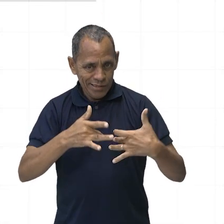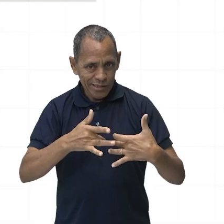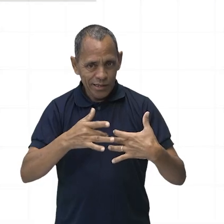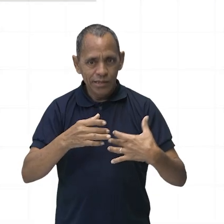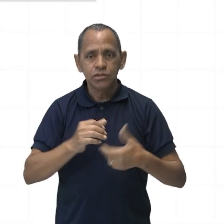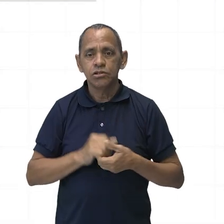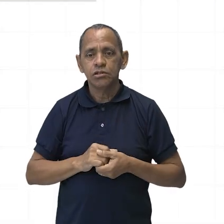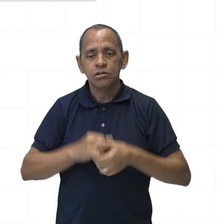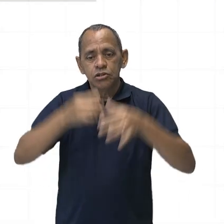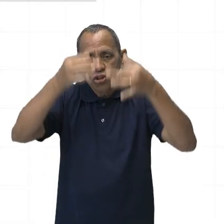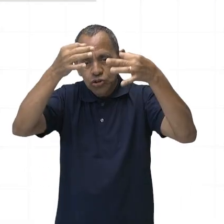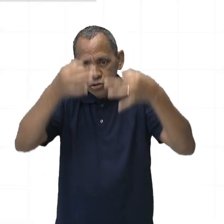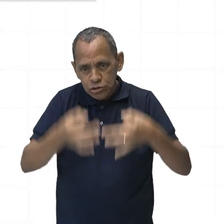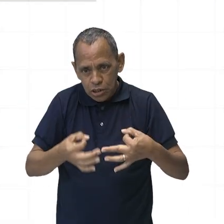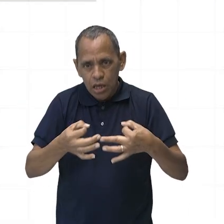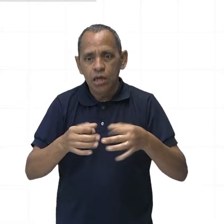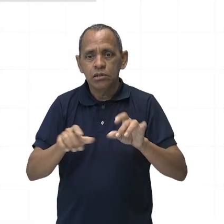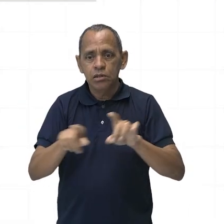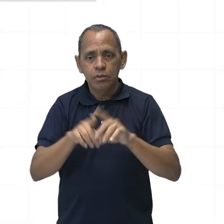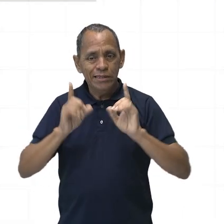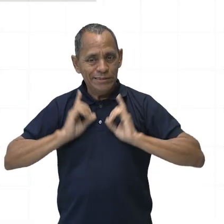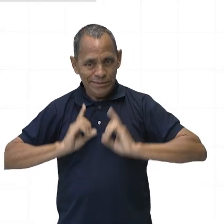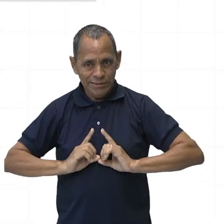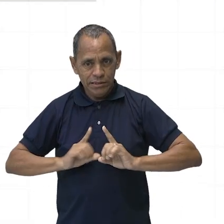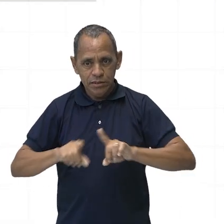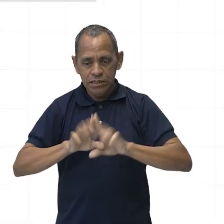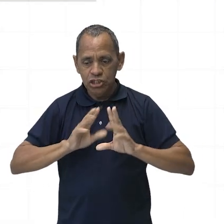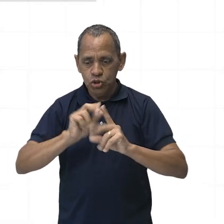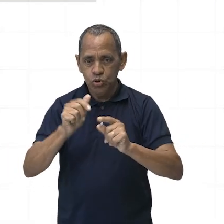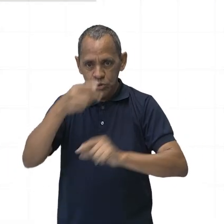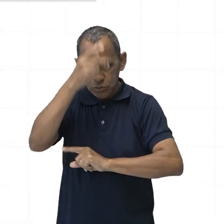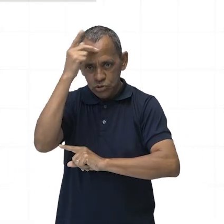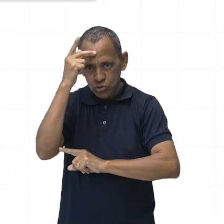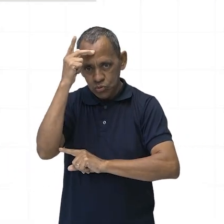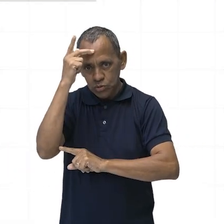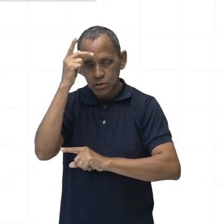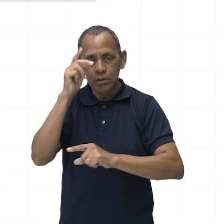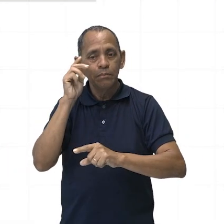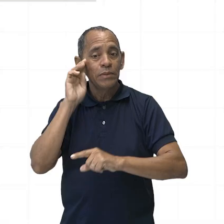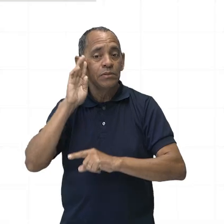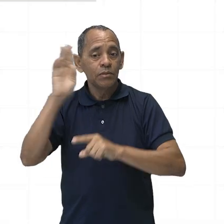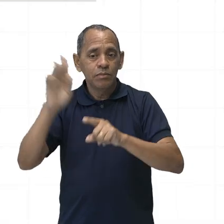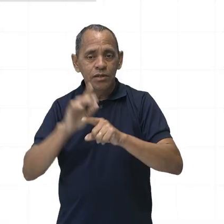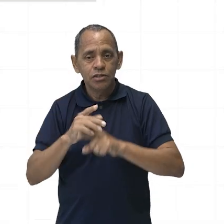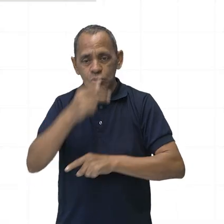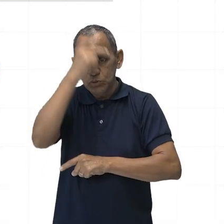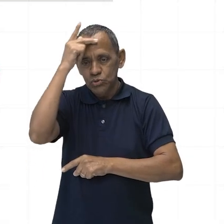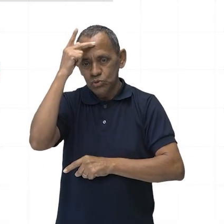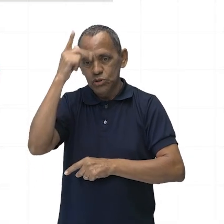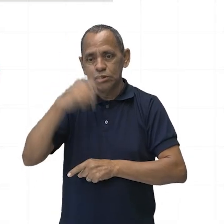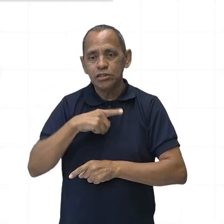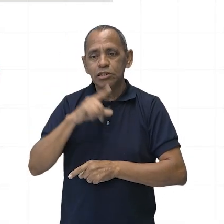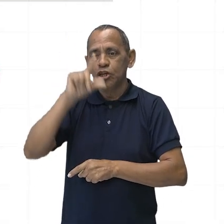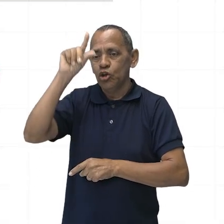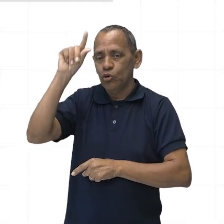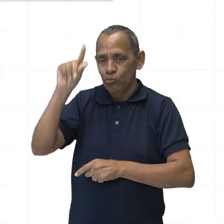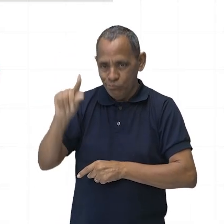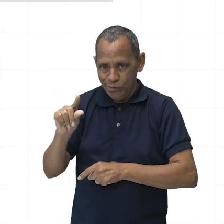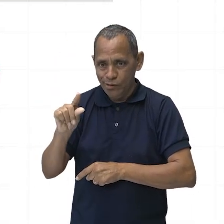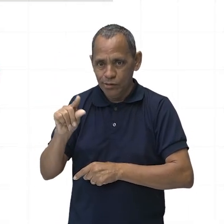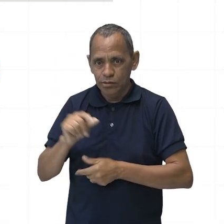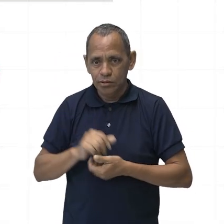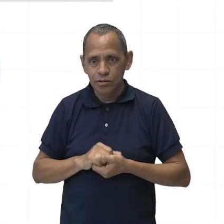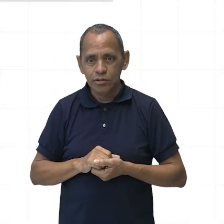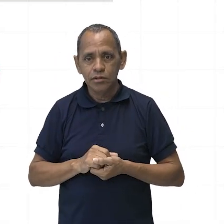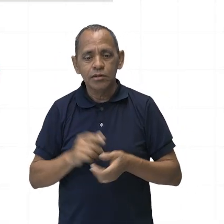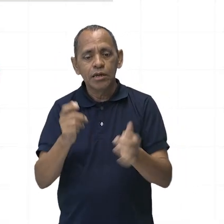a dignidade para todas as pessoas, principalmente aquelas que têm menos do que a gente. Vamos ver aí outra